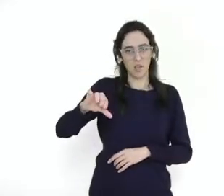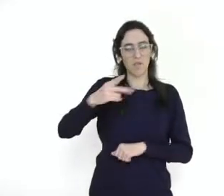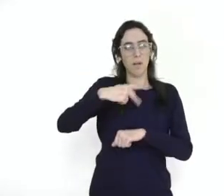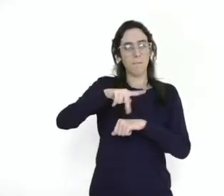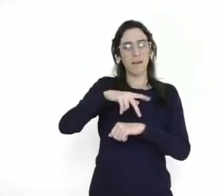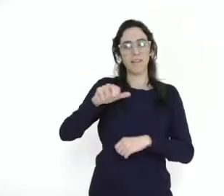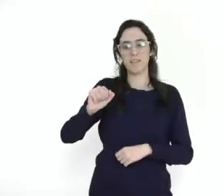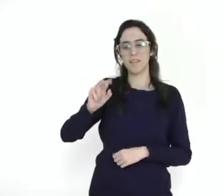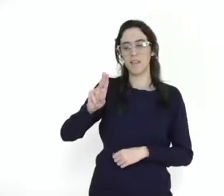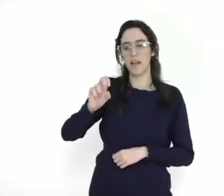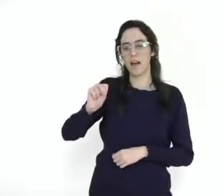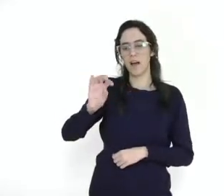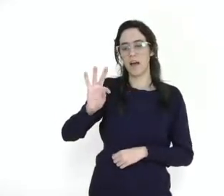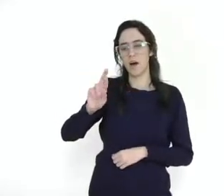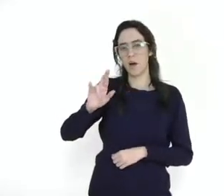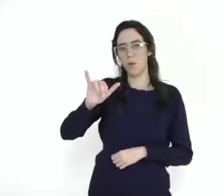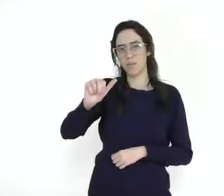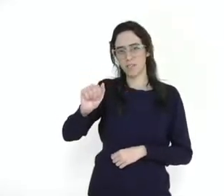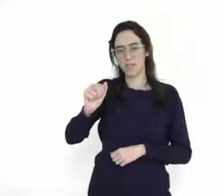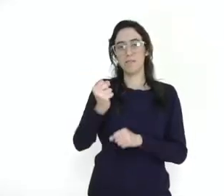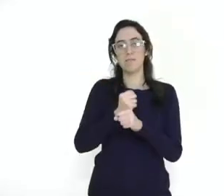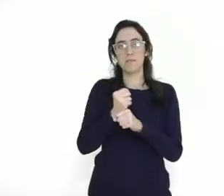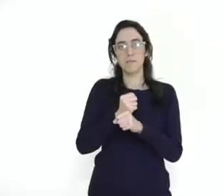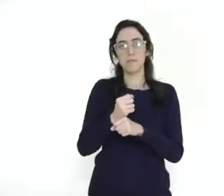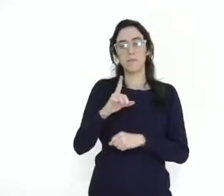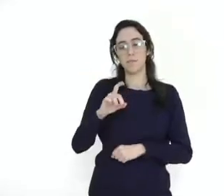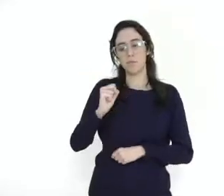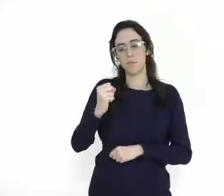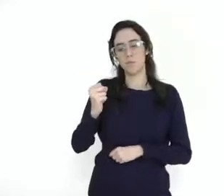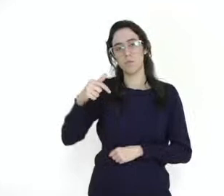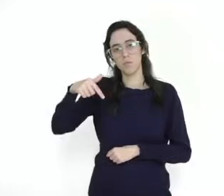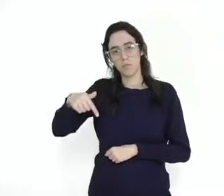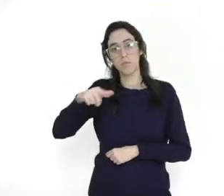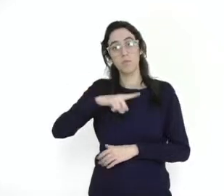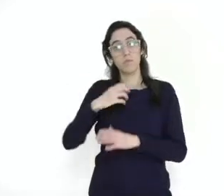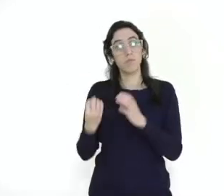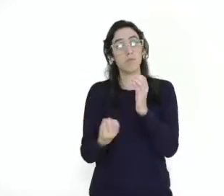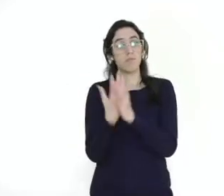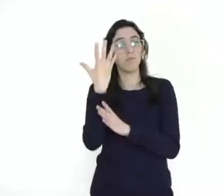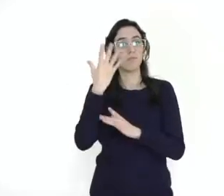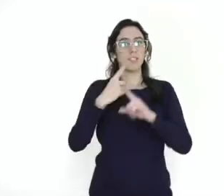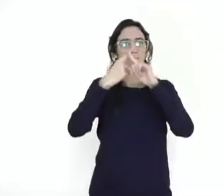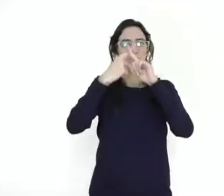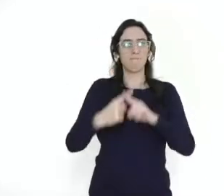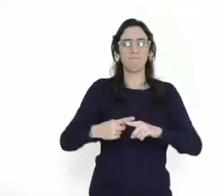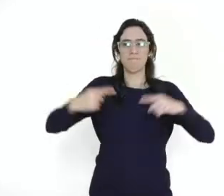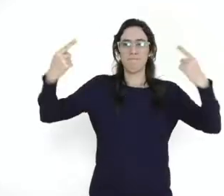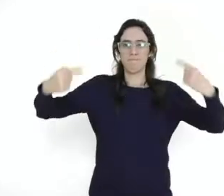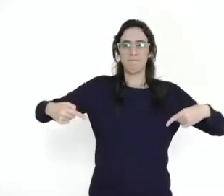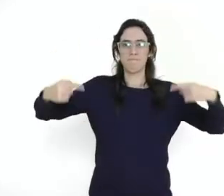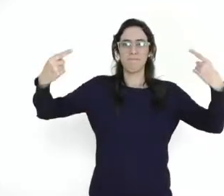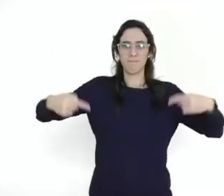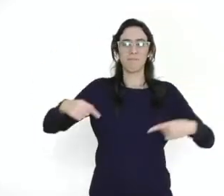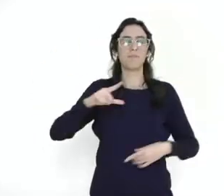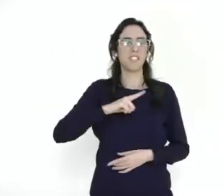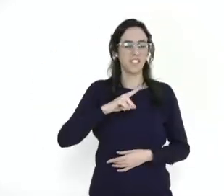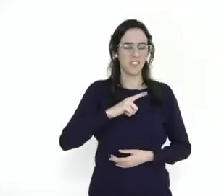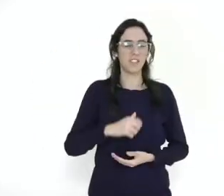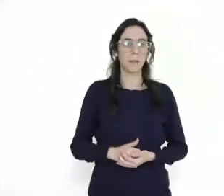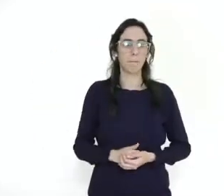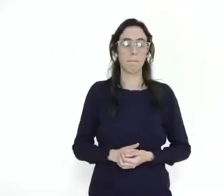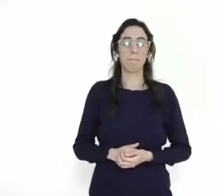Áustria e em 1887 apareceram os primeiros concursos de levantamento de peso. Já